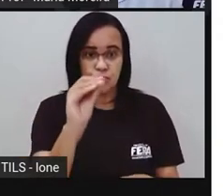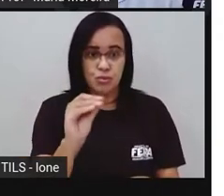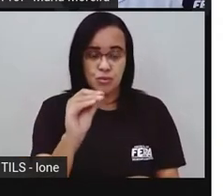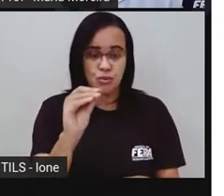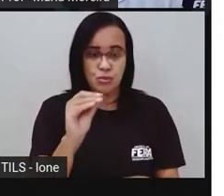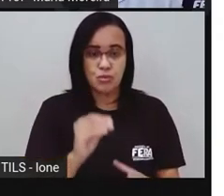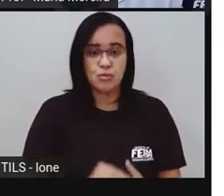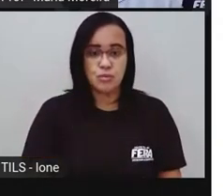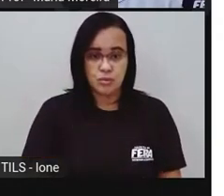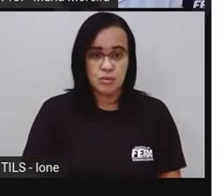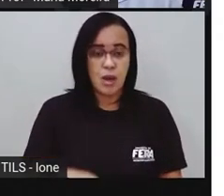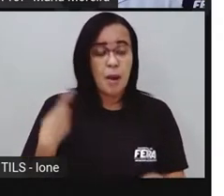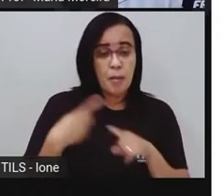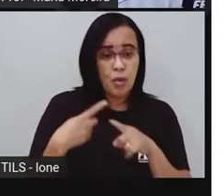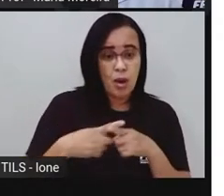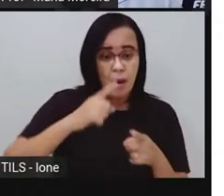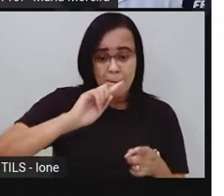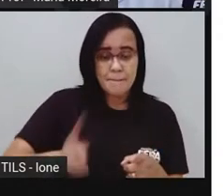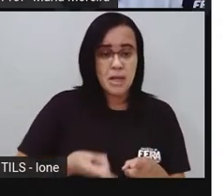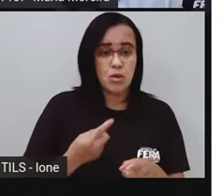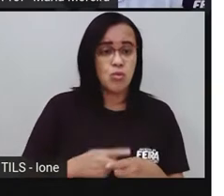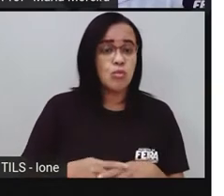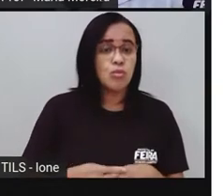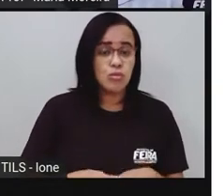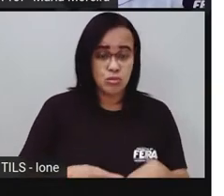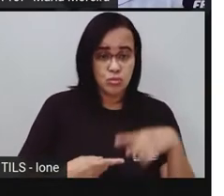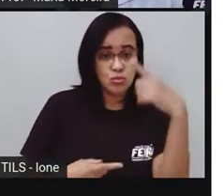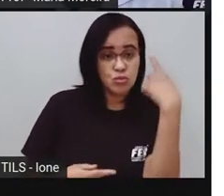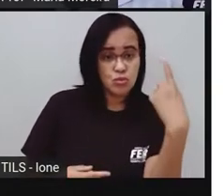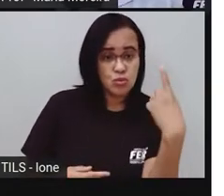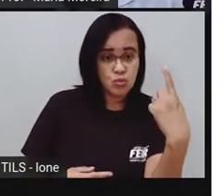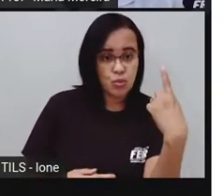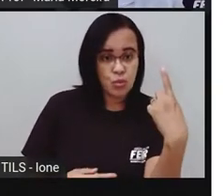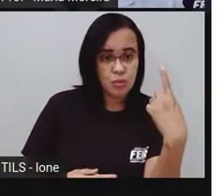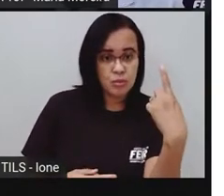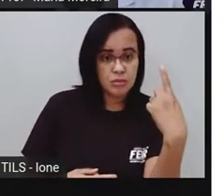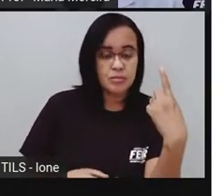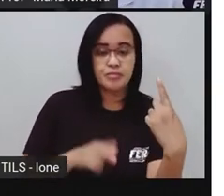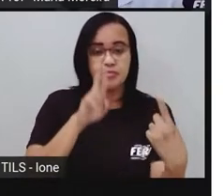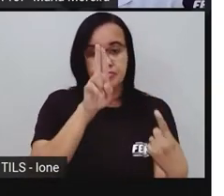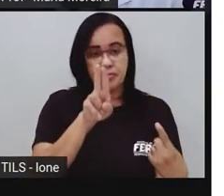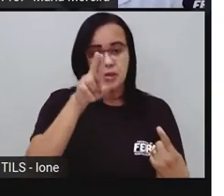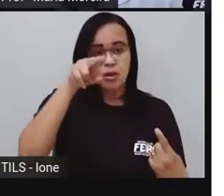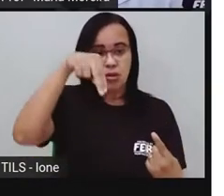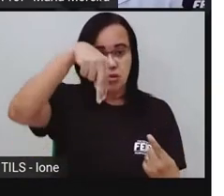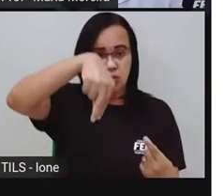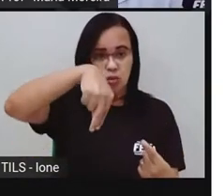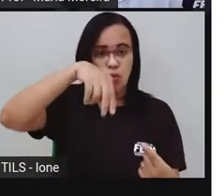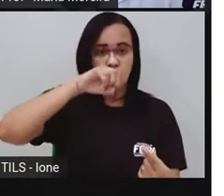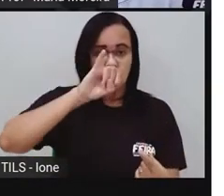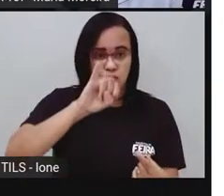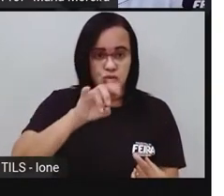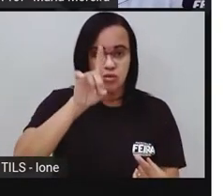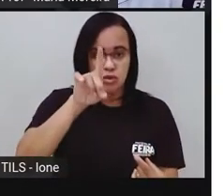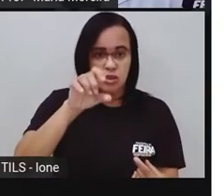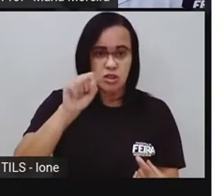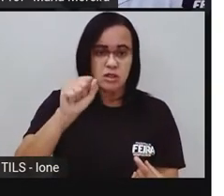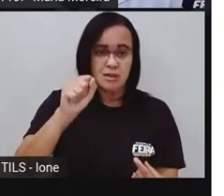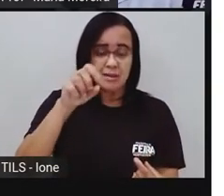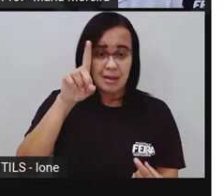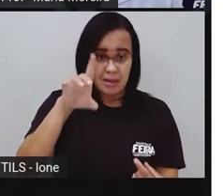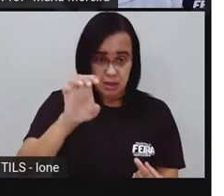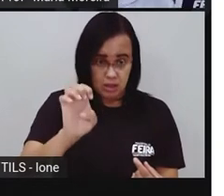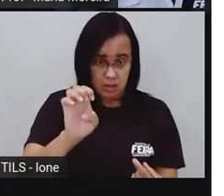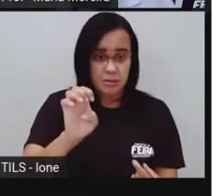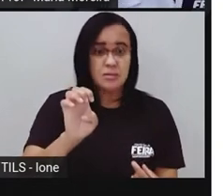porque uma unidade não desenhada tem um mil uma unidade de milhar